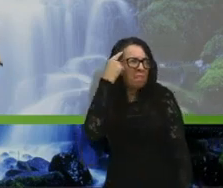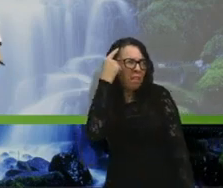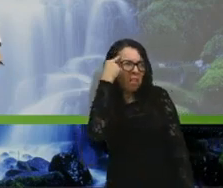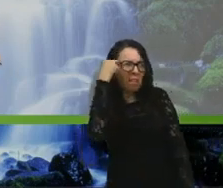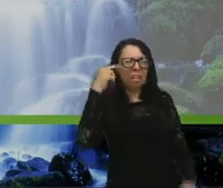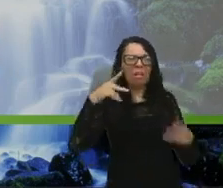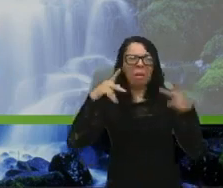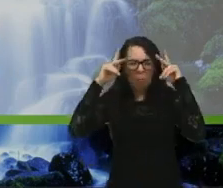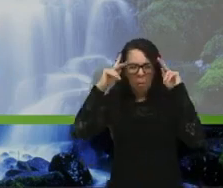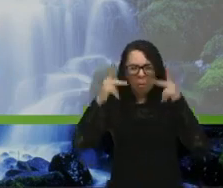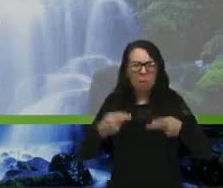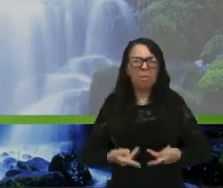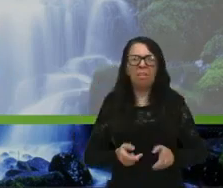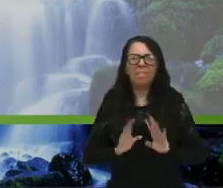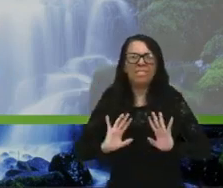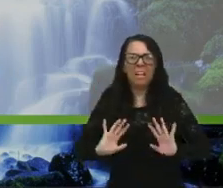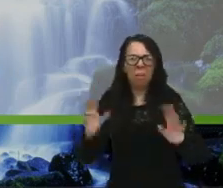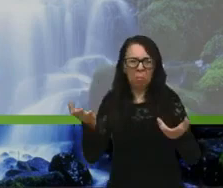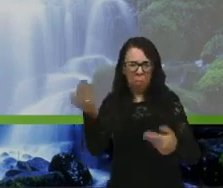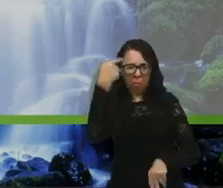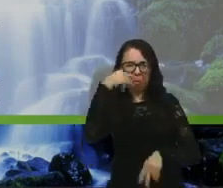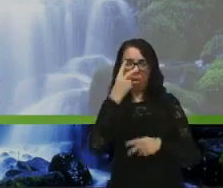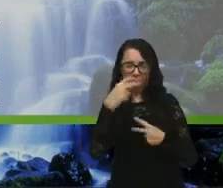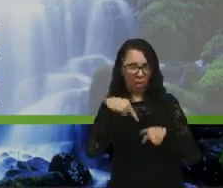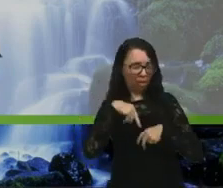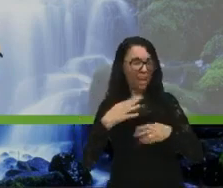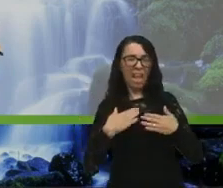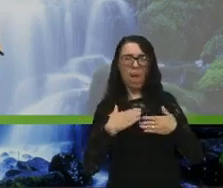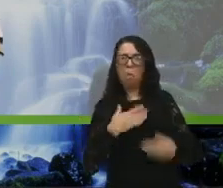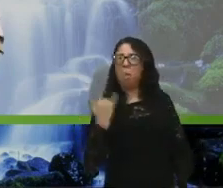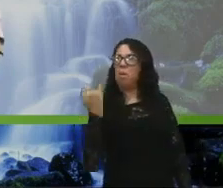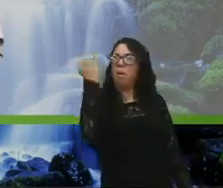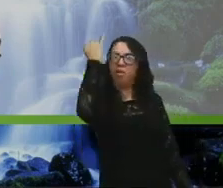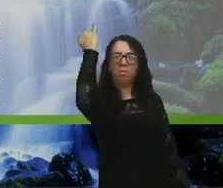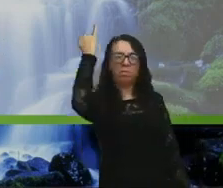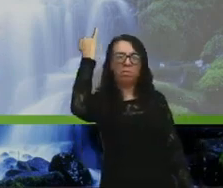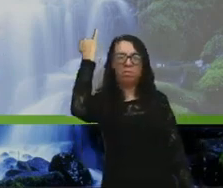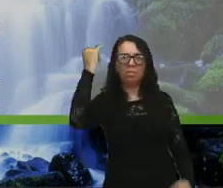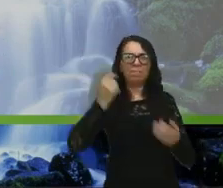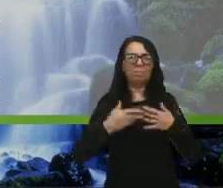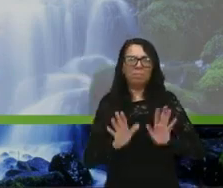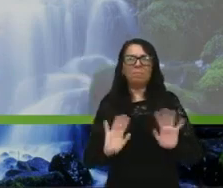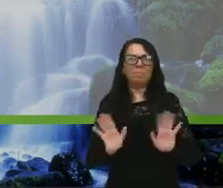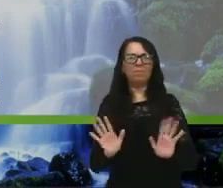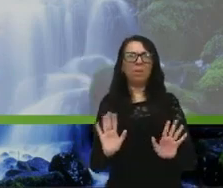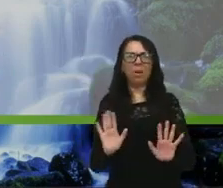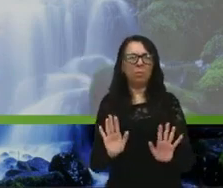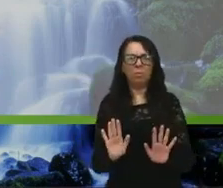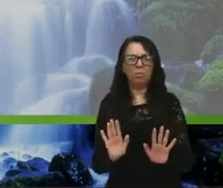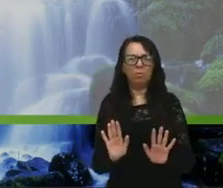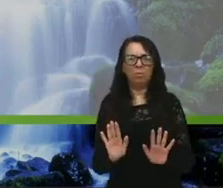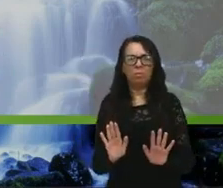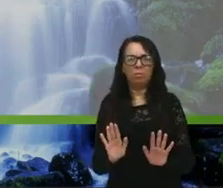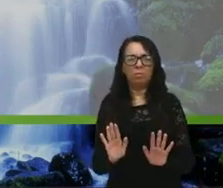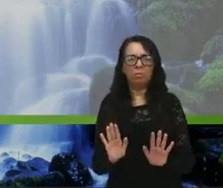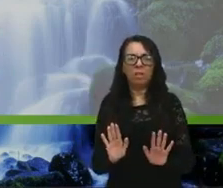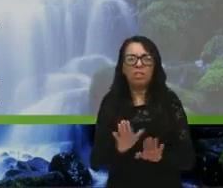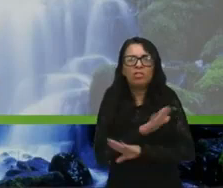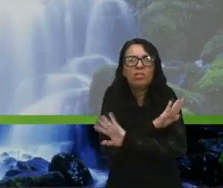de viver olhando para si mesmo, para dentro de você mesmo, somente para suas aspirações